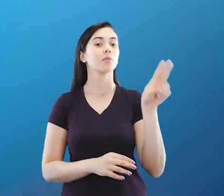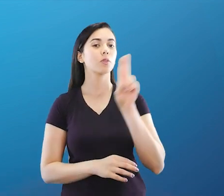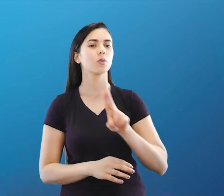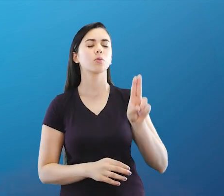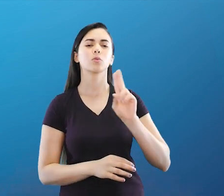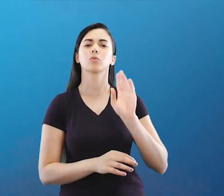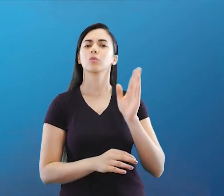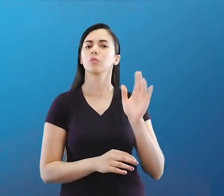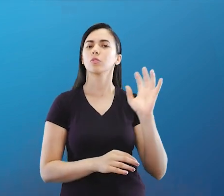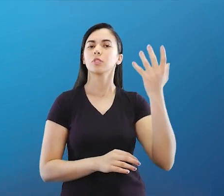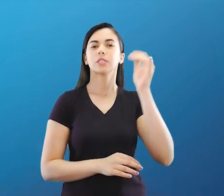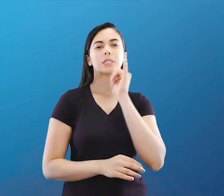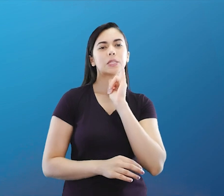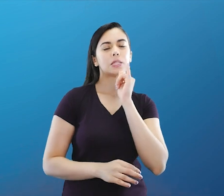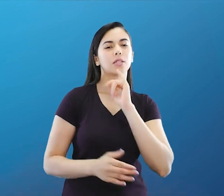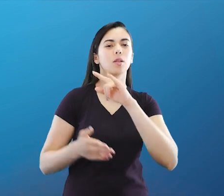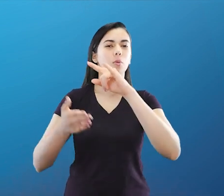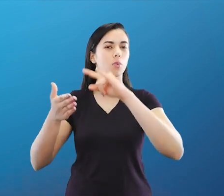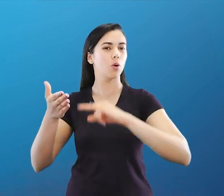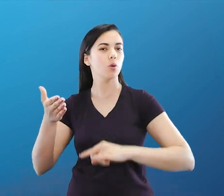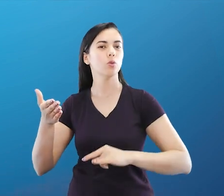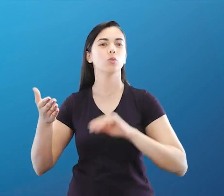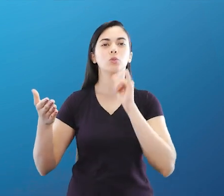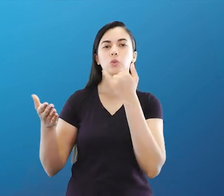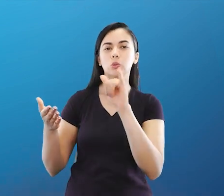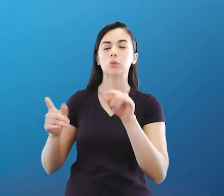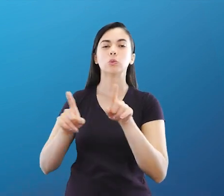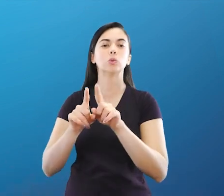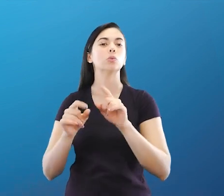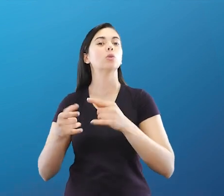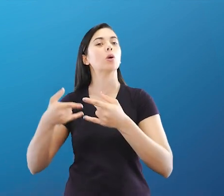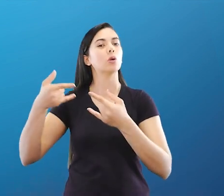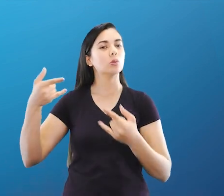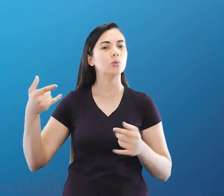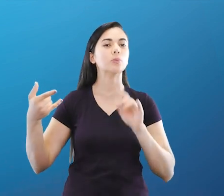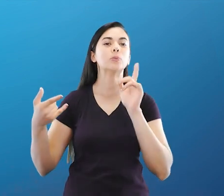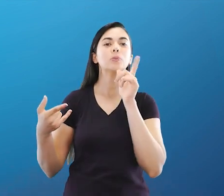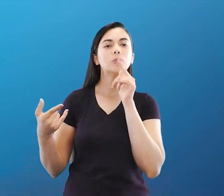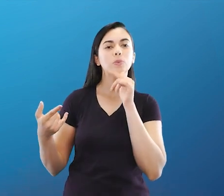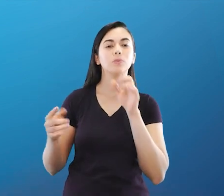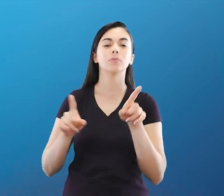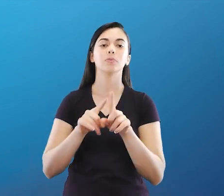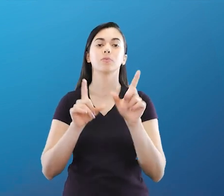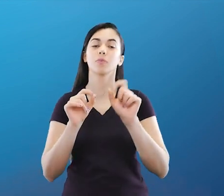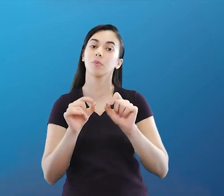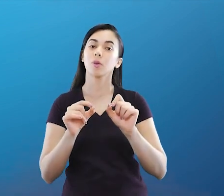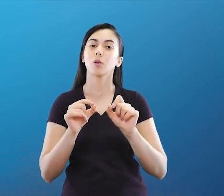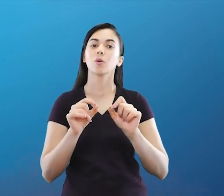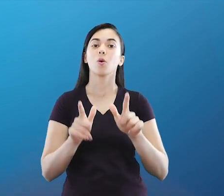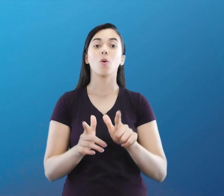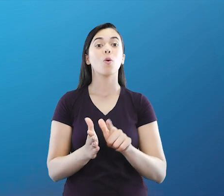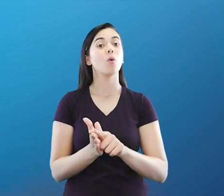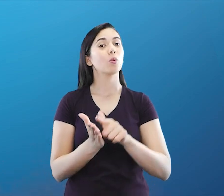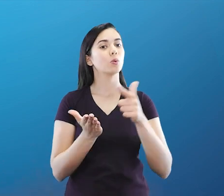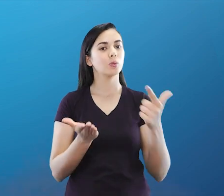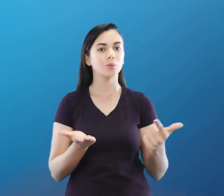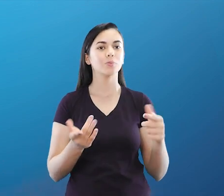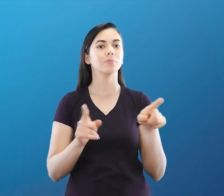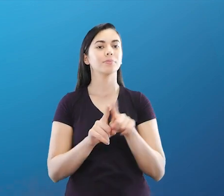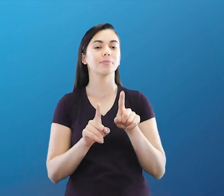é muito comum na conta de energia, na conta de água e nos jornais também para apresentar